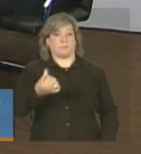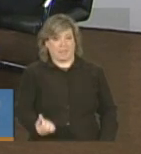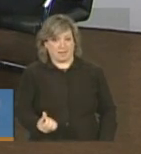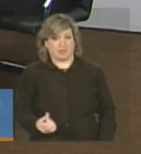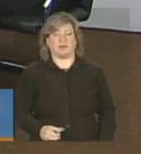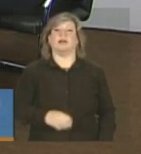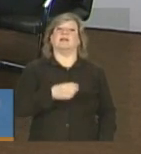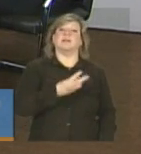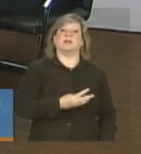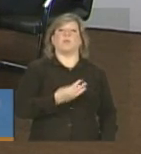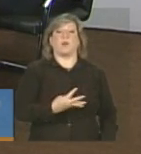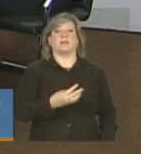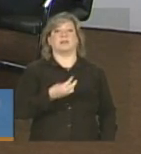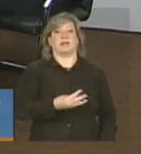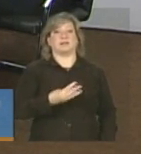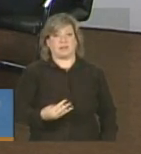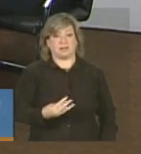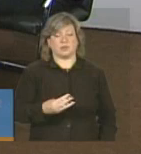3433-8886,